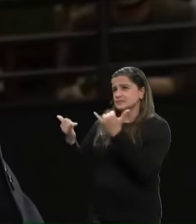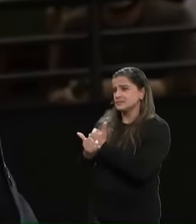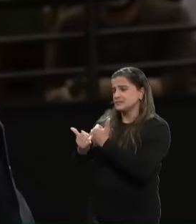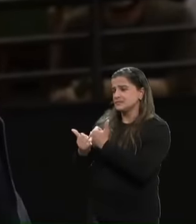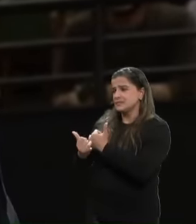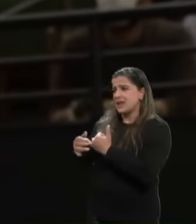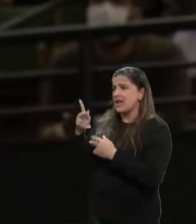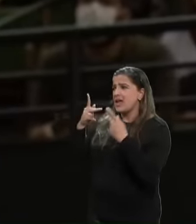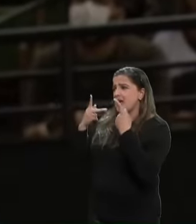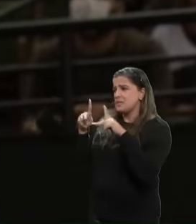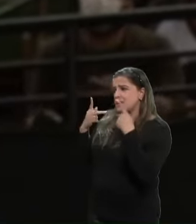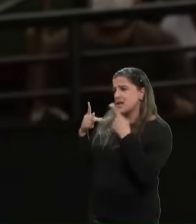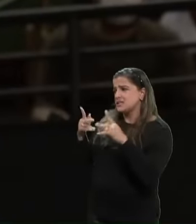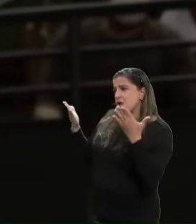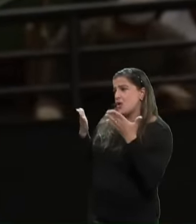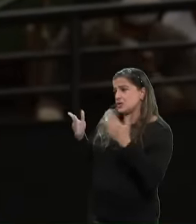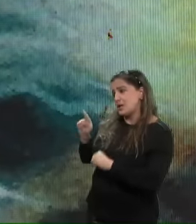para você, vaso.